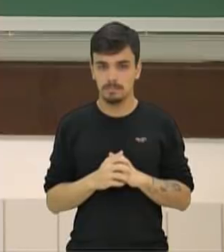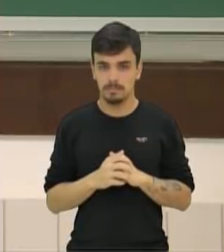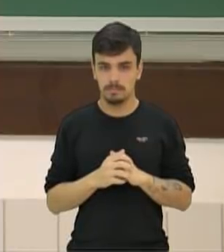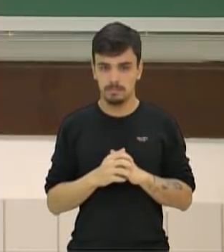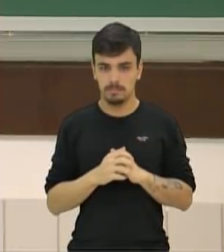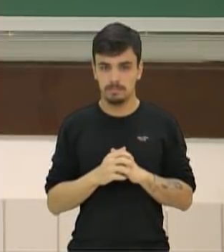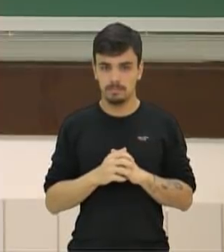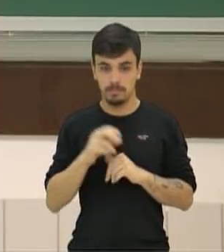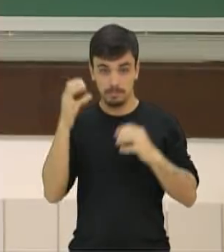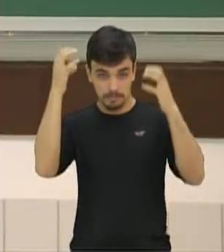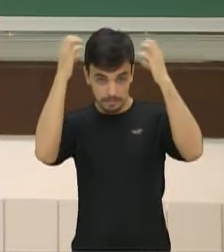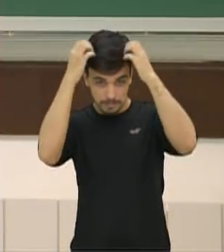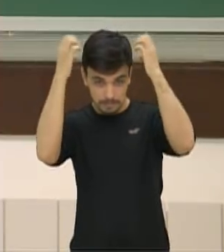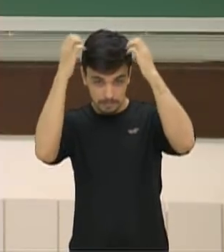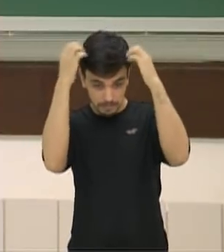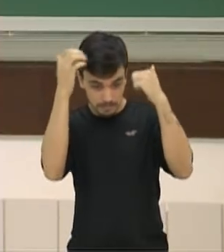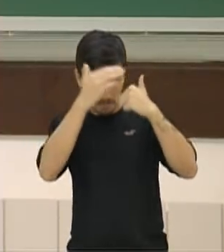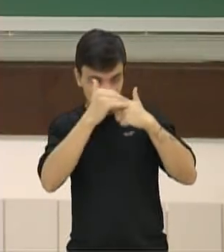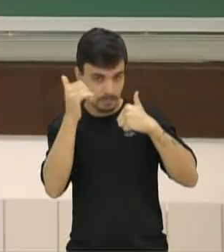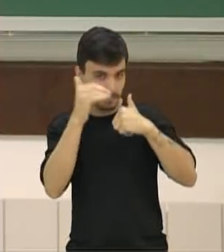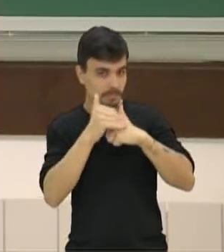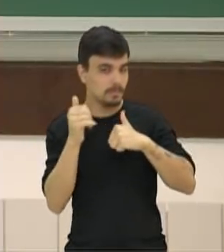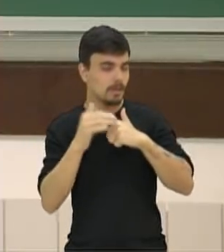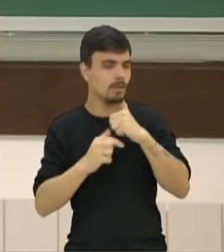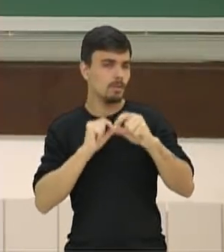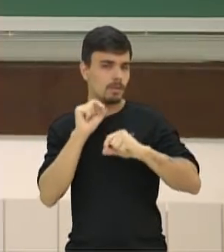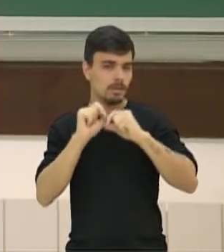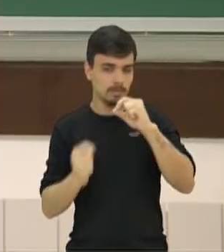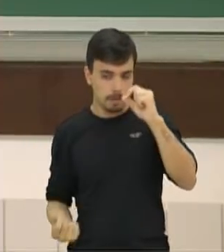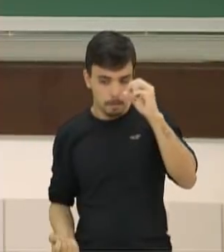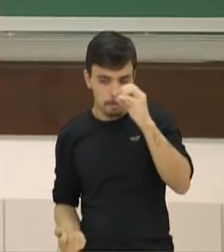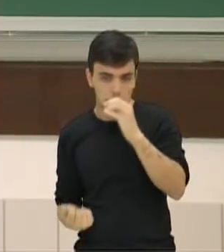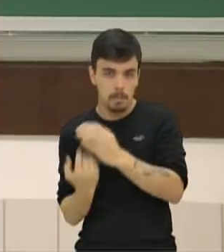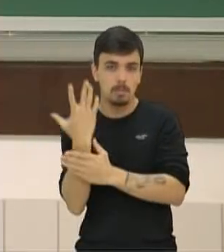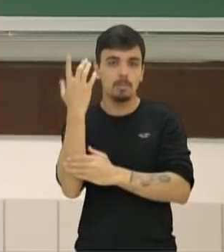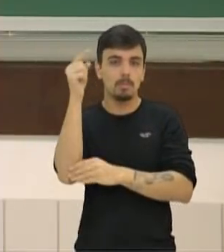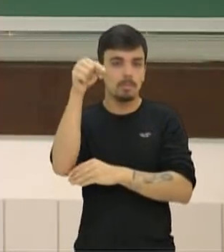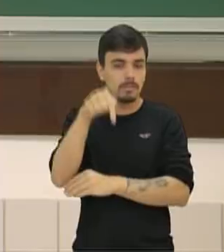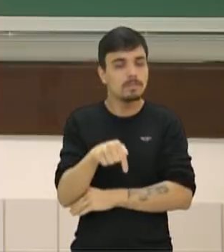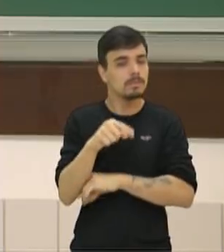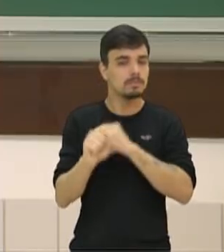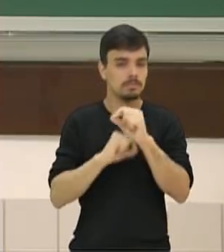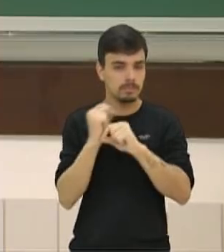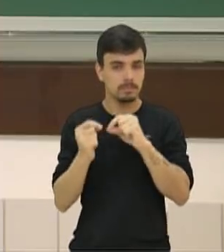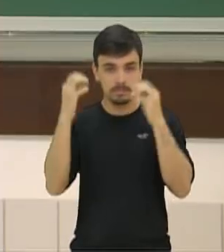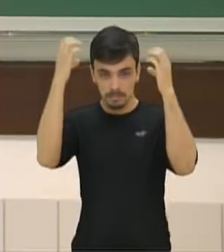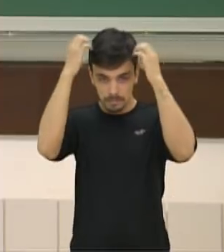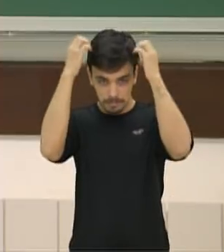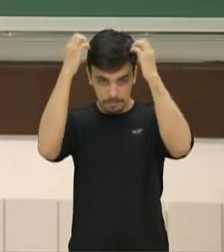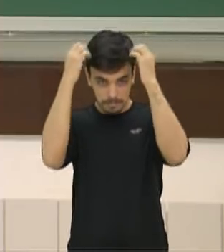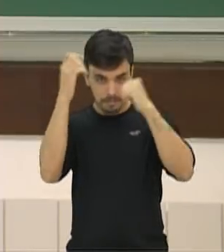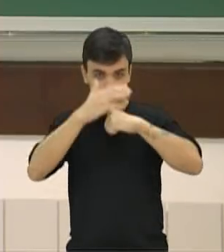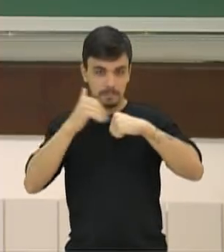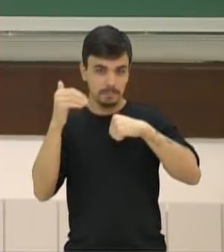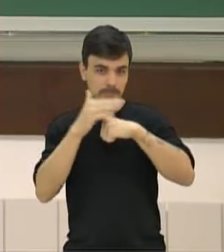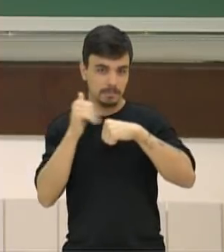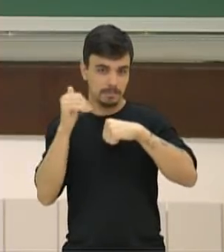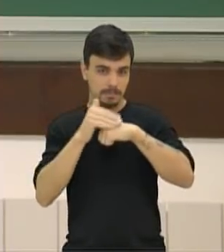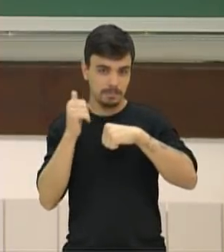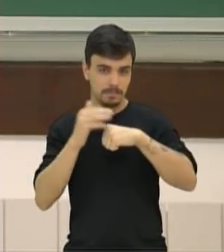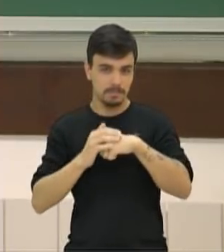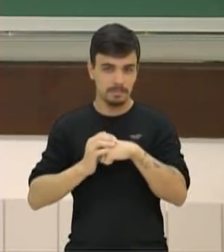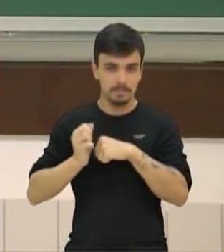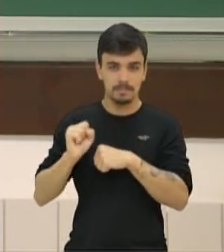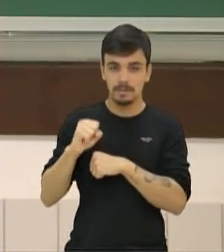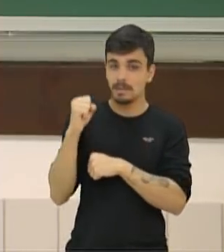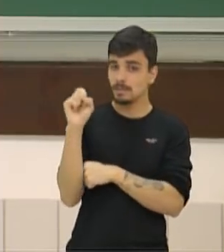acontecer, os ursinhos carinhosos vão aparecer. Os ursinhos carinhosos.